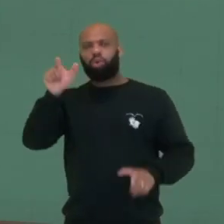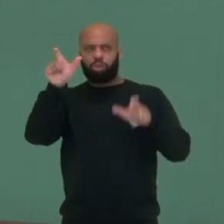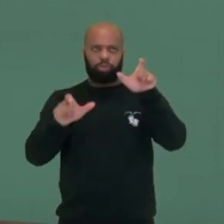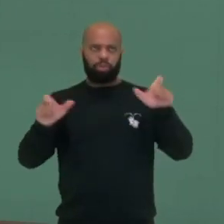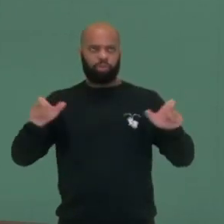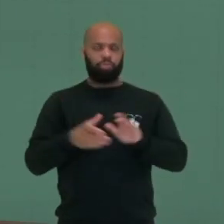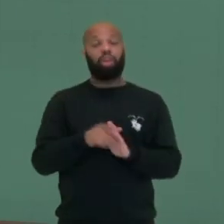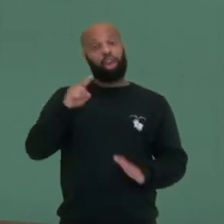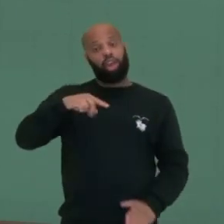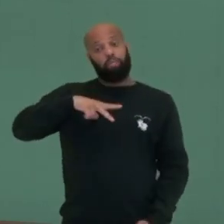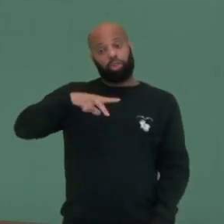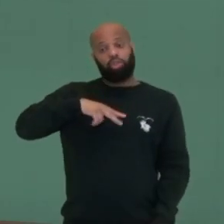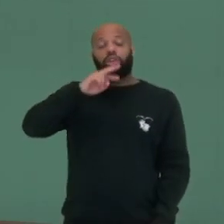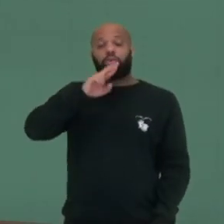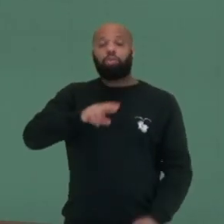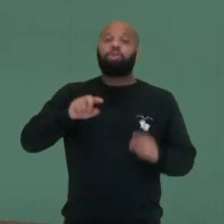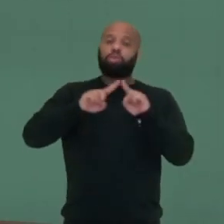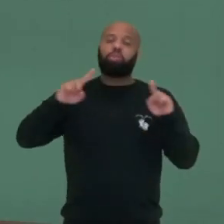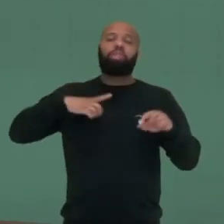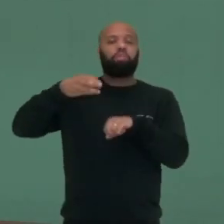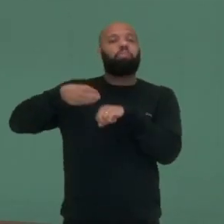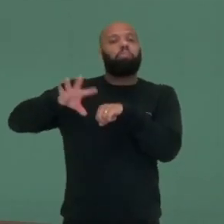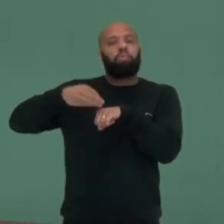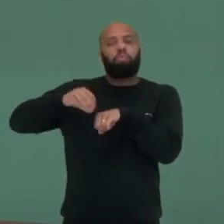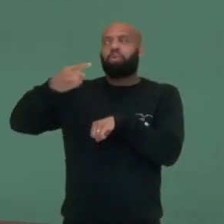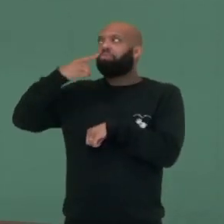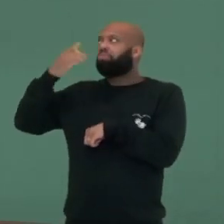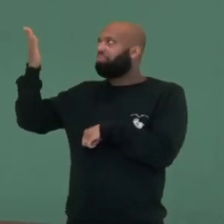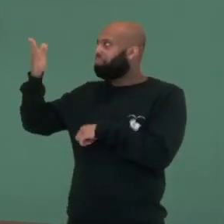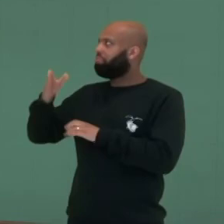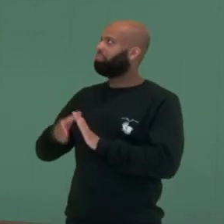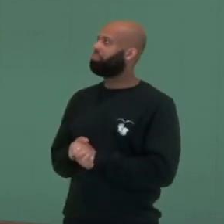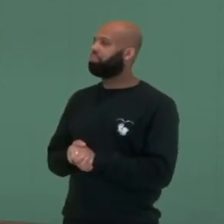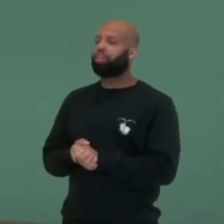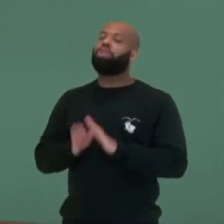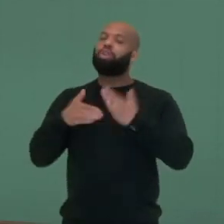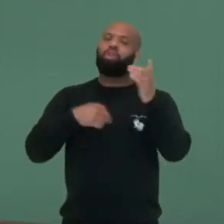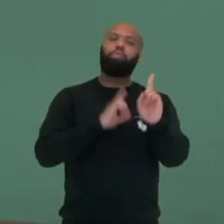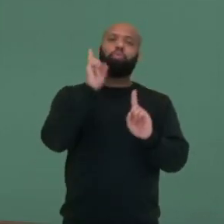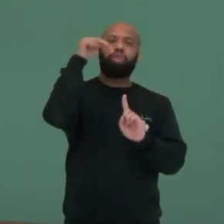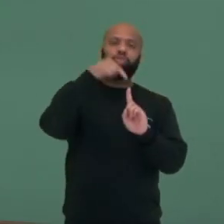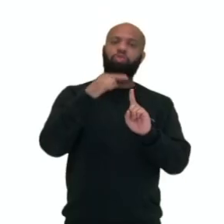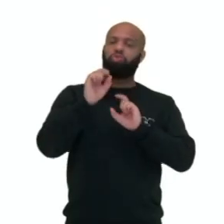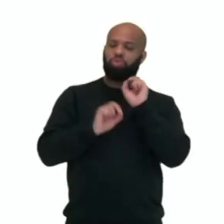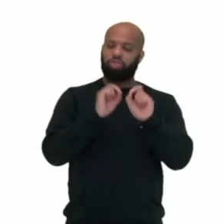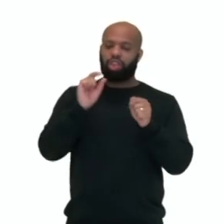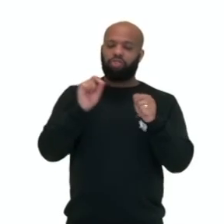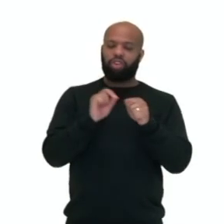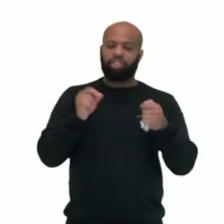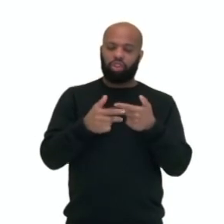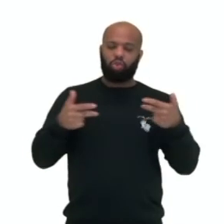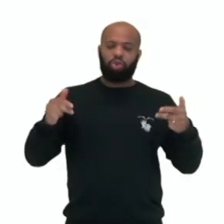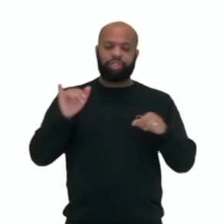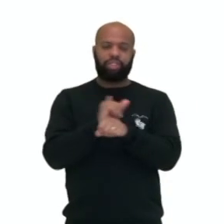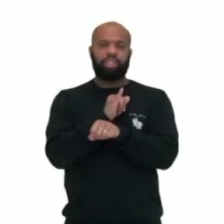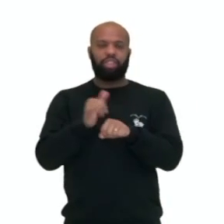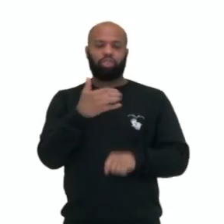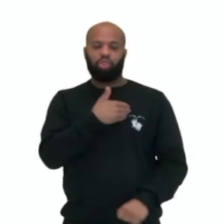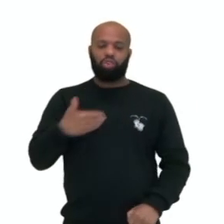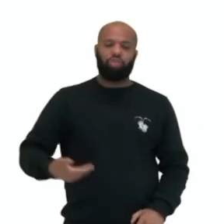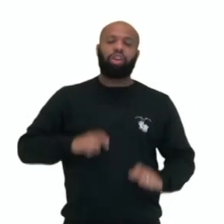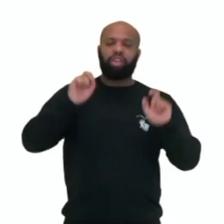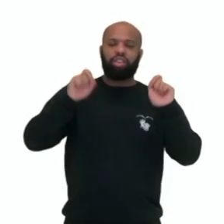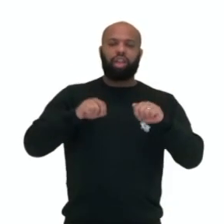pessoas. É uma resposta pessoal, mas é o objetivo da nossa República tomar medidas de governo que possibilitem